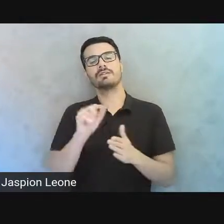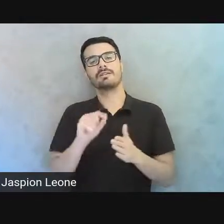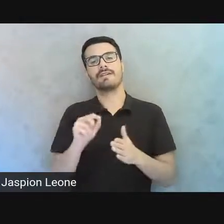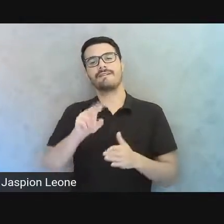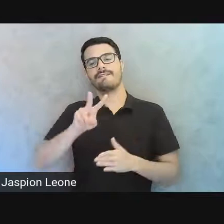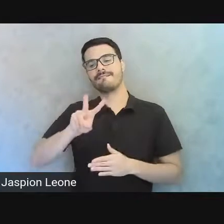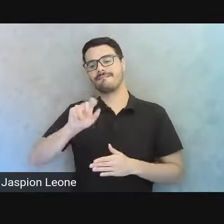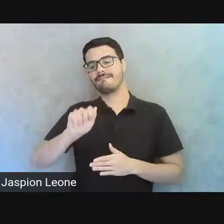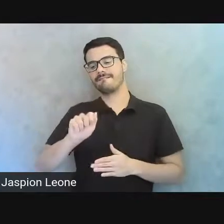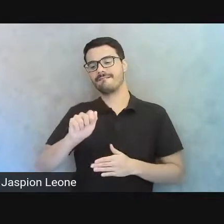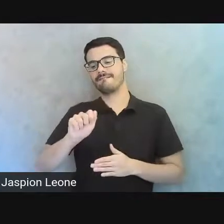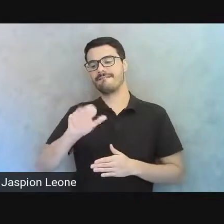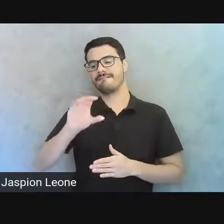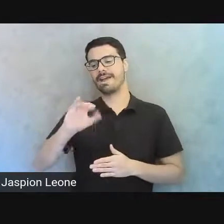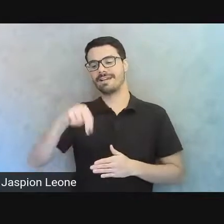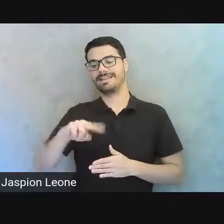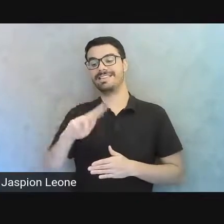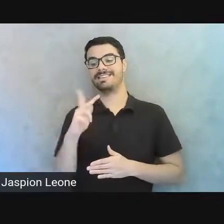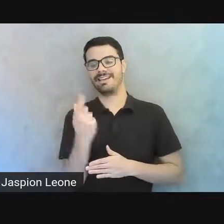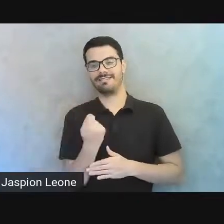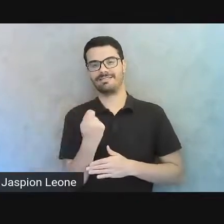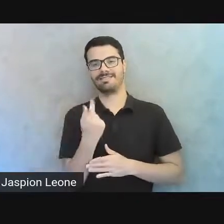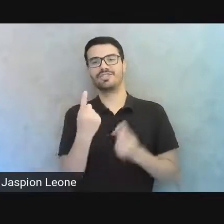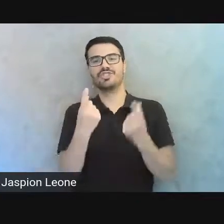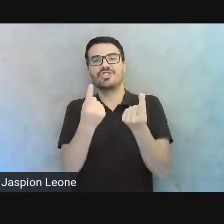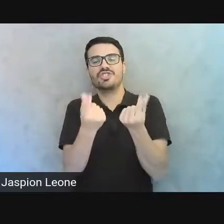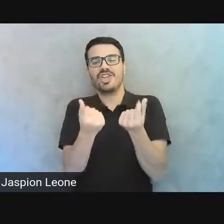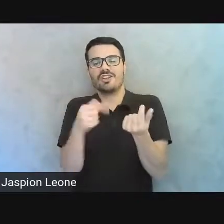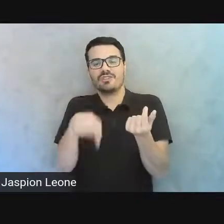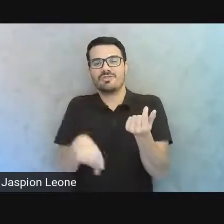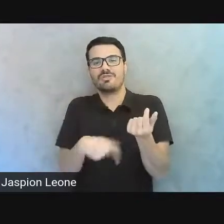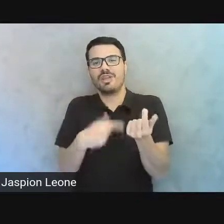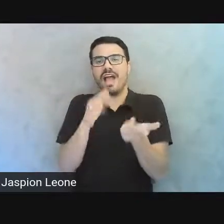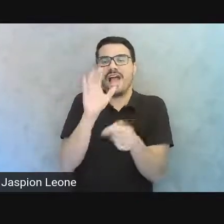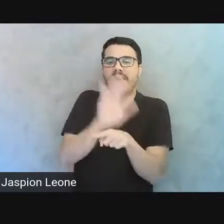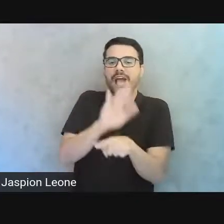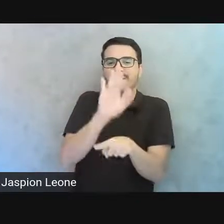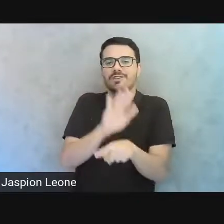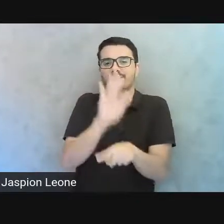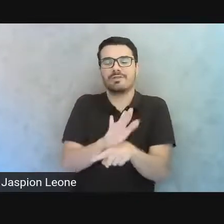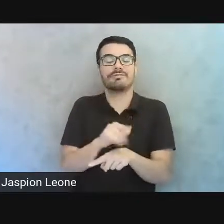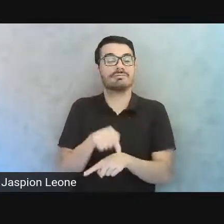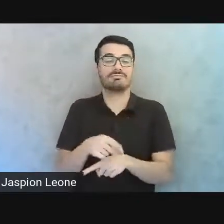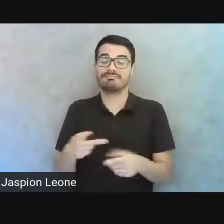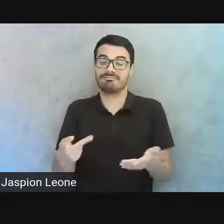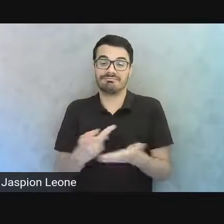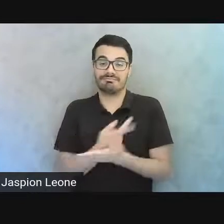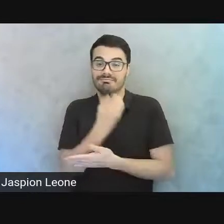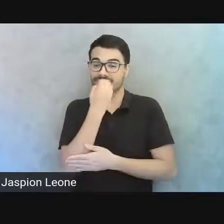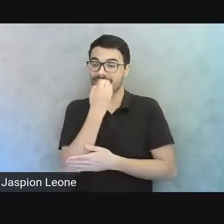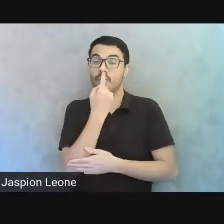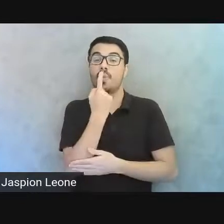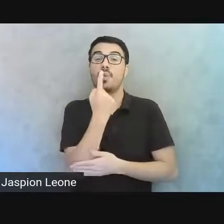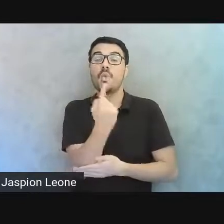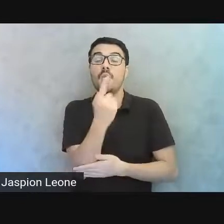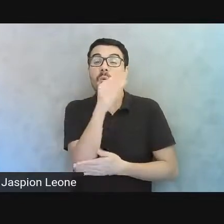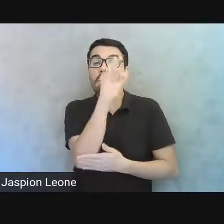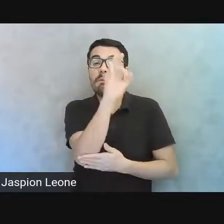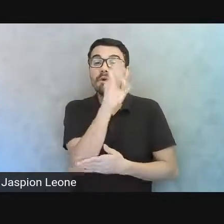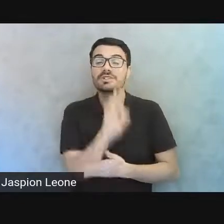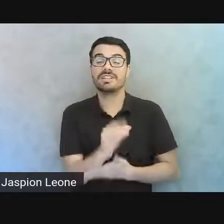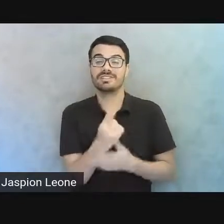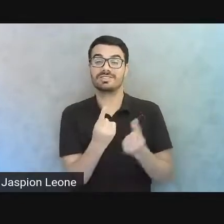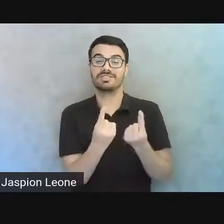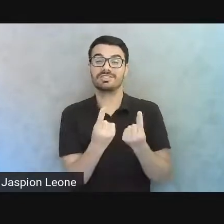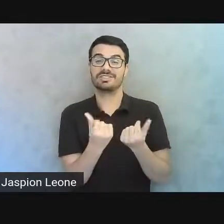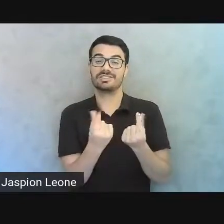o crowdfunding, ele não pegou no Brasil, né? Ele é responsável aí por menos de 1% dos